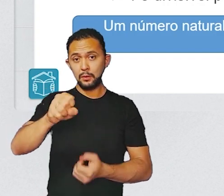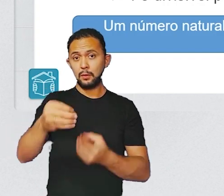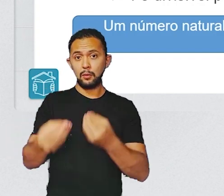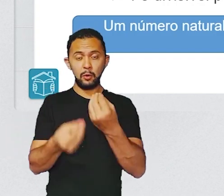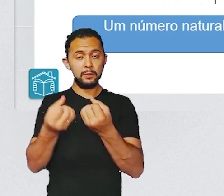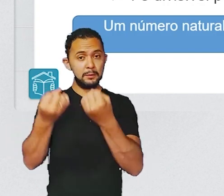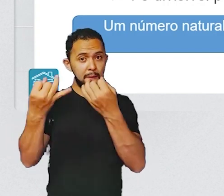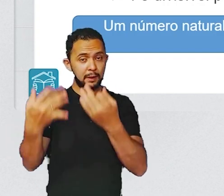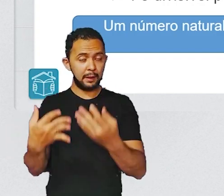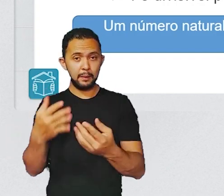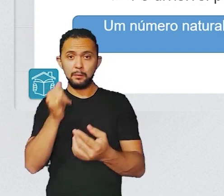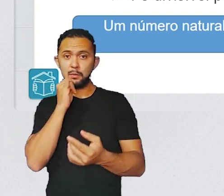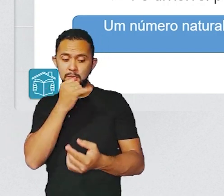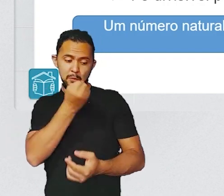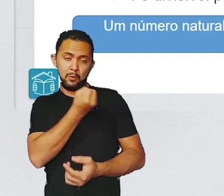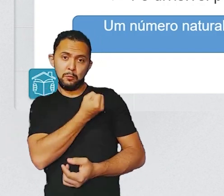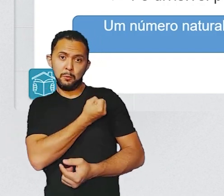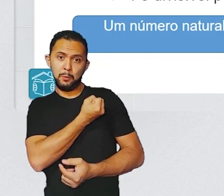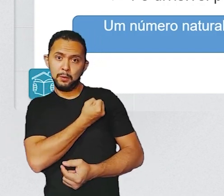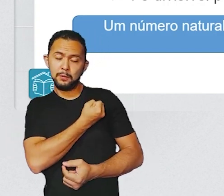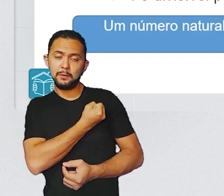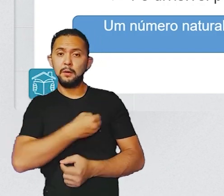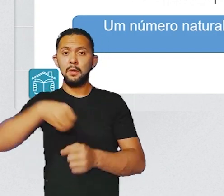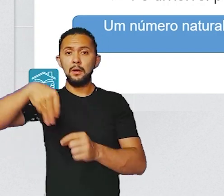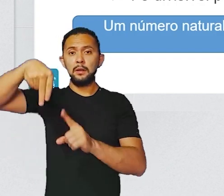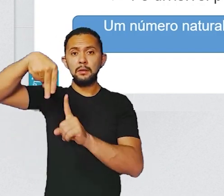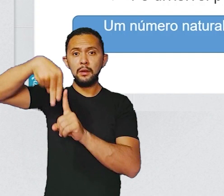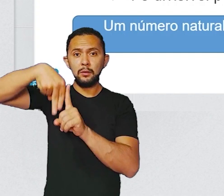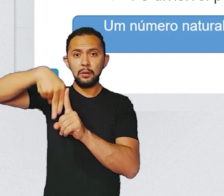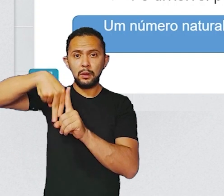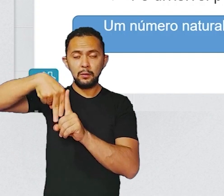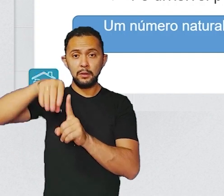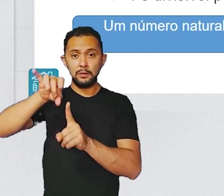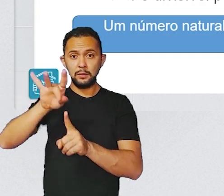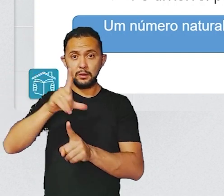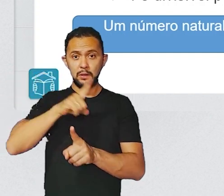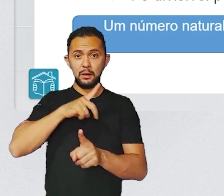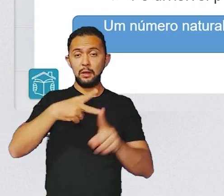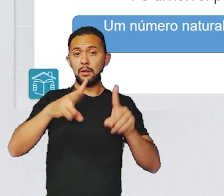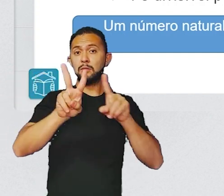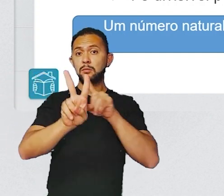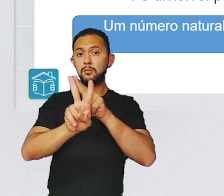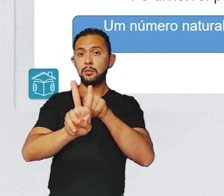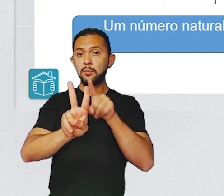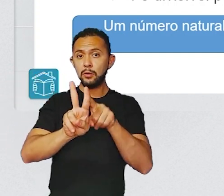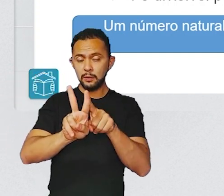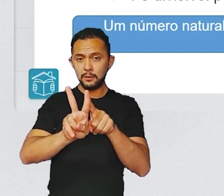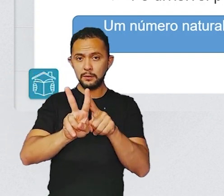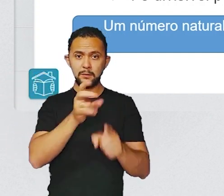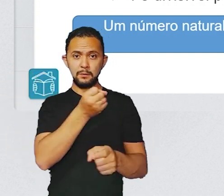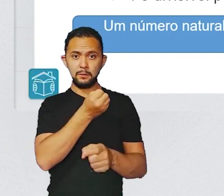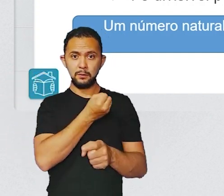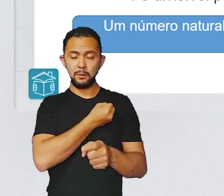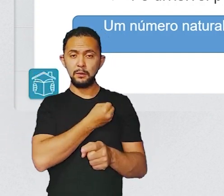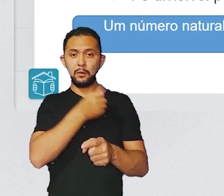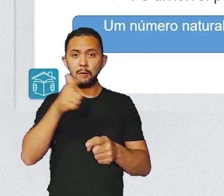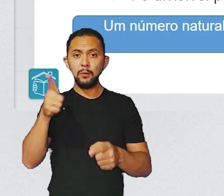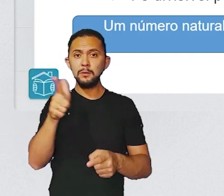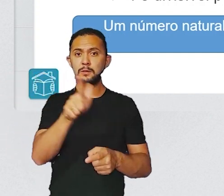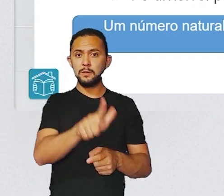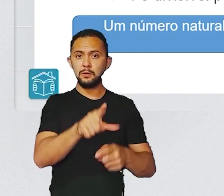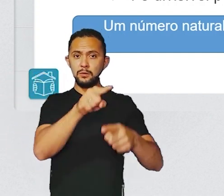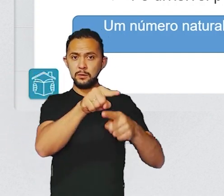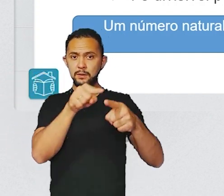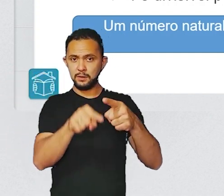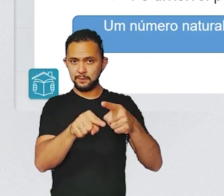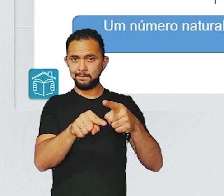2 divisores positivos. Lembra que a gente tem os divisores positivos e os negativos. Nesse caso aí, eu só coloquei os divisores positivos,